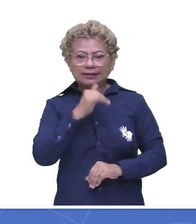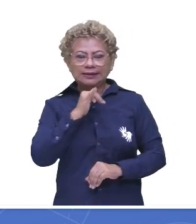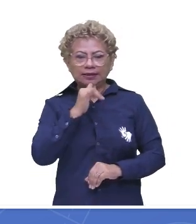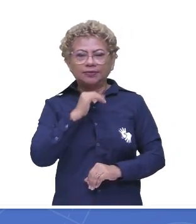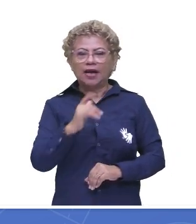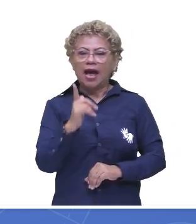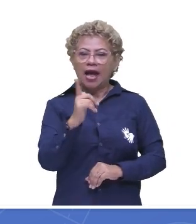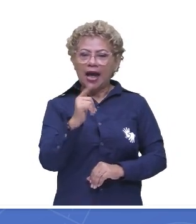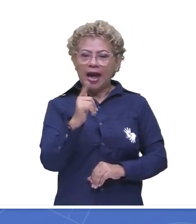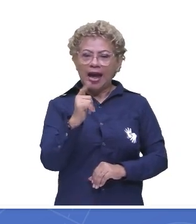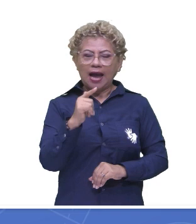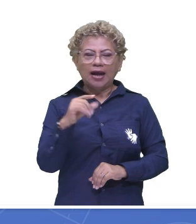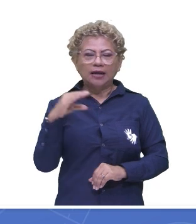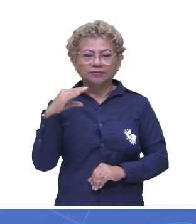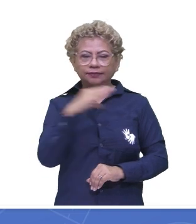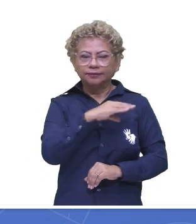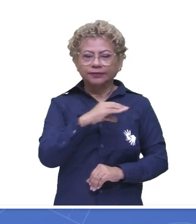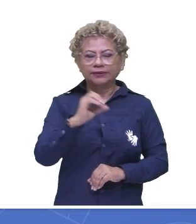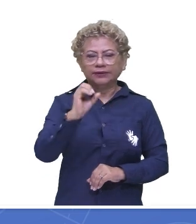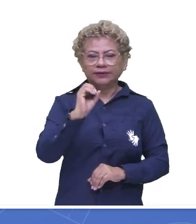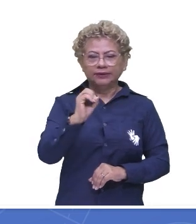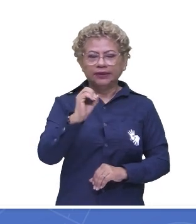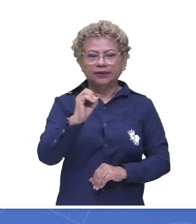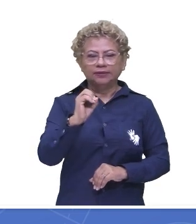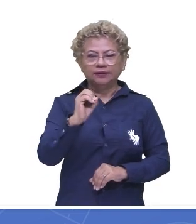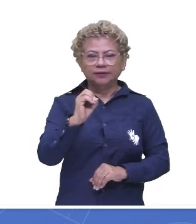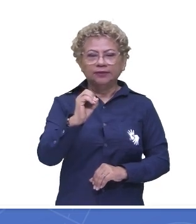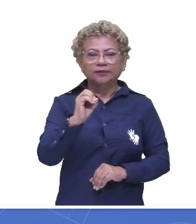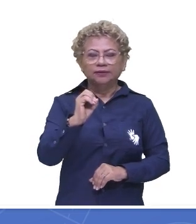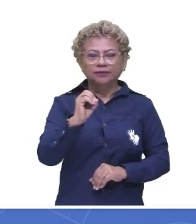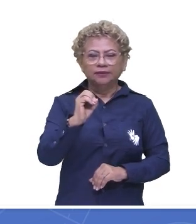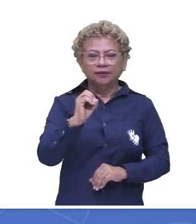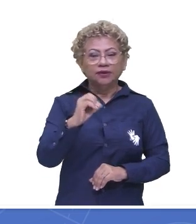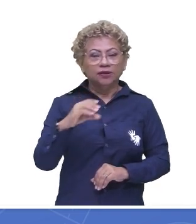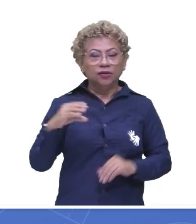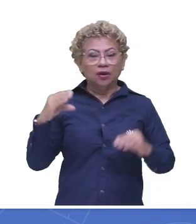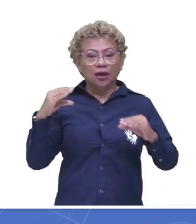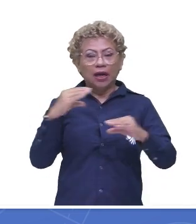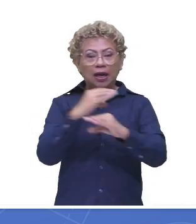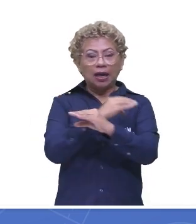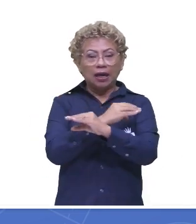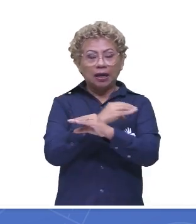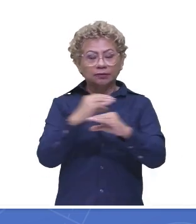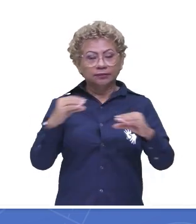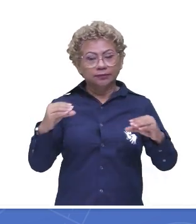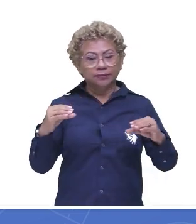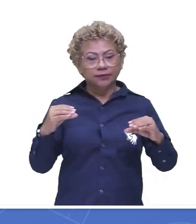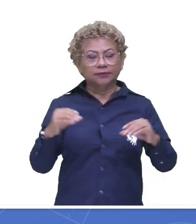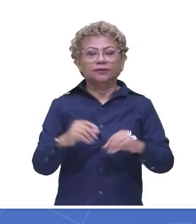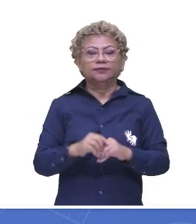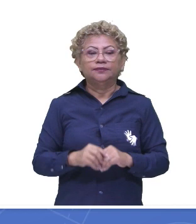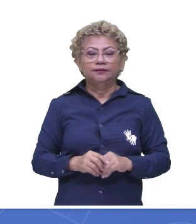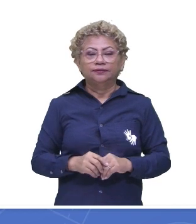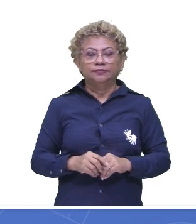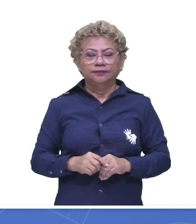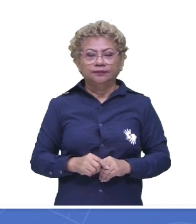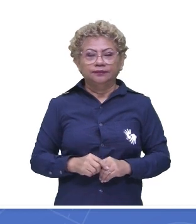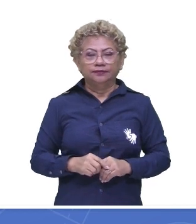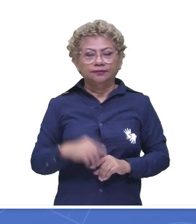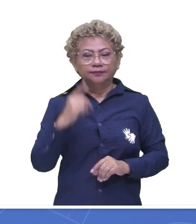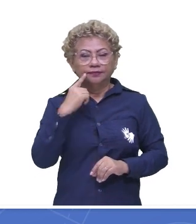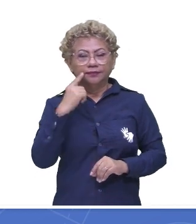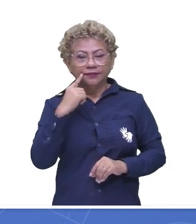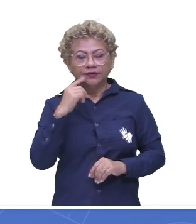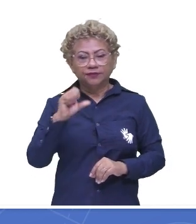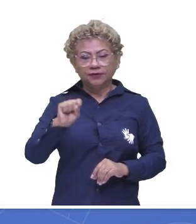pegar a água aqui de exemplo. 0 graus Celsius e o calor latente de... Aliás, temperatura de fusão é 0 graus Celsius e o calor